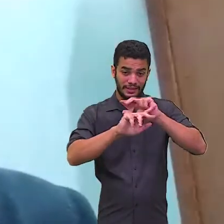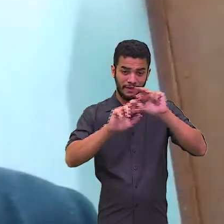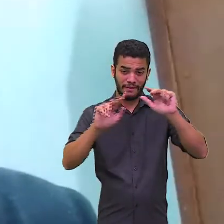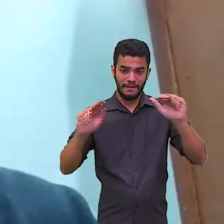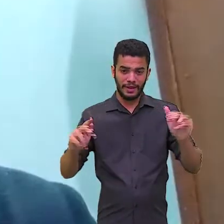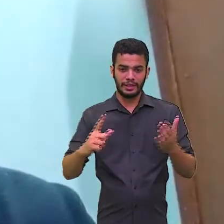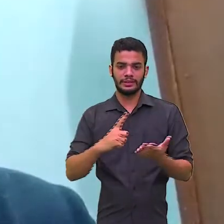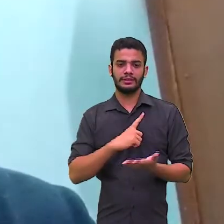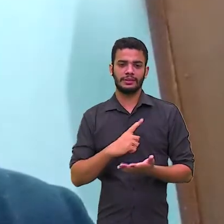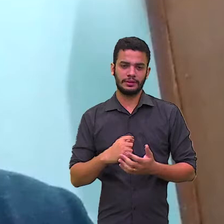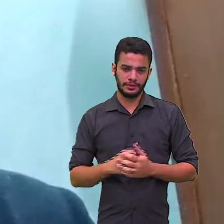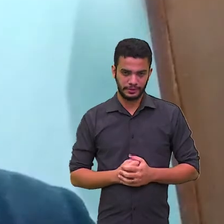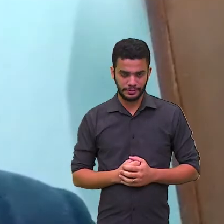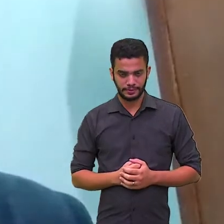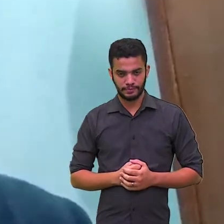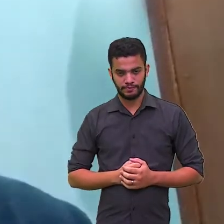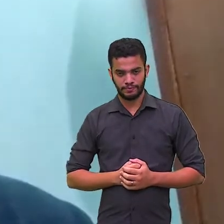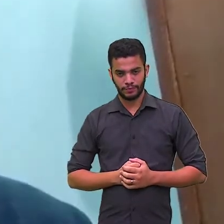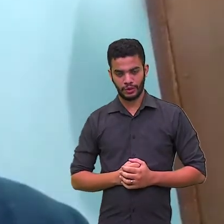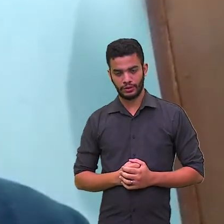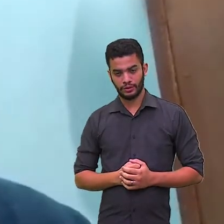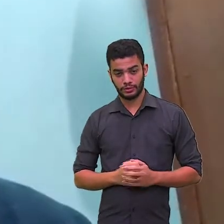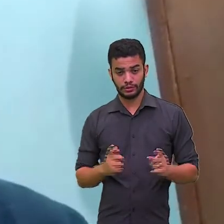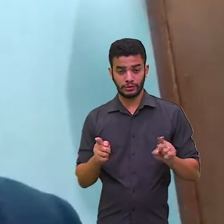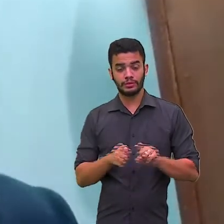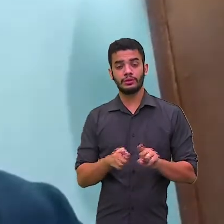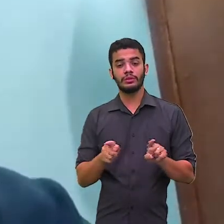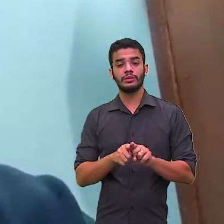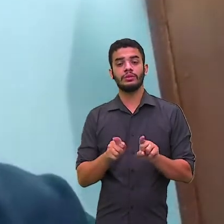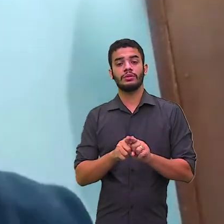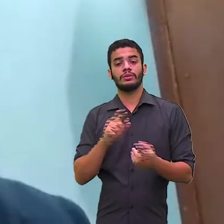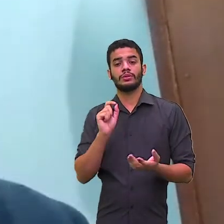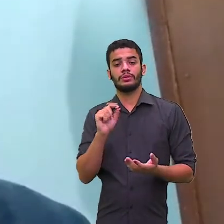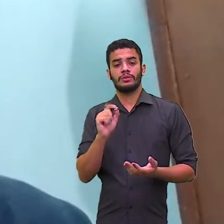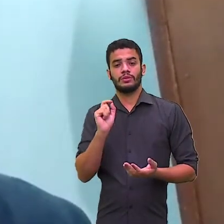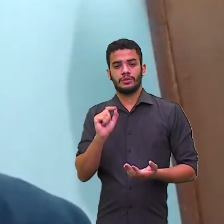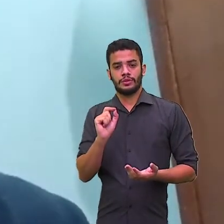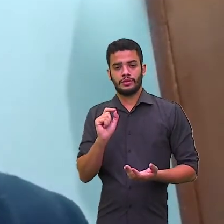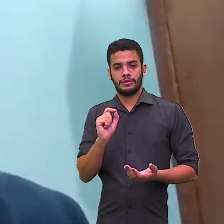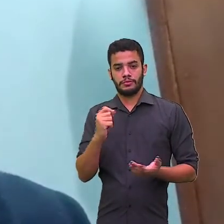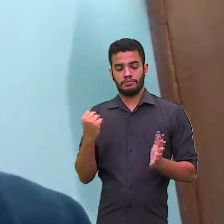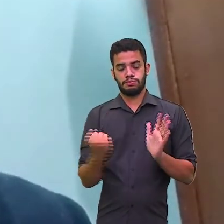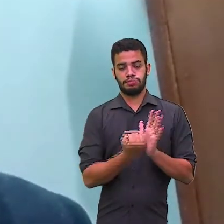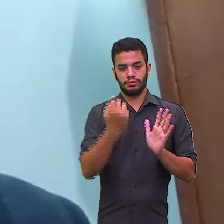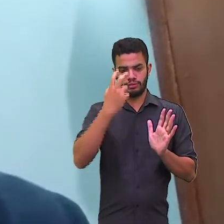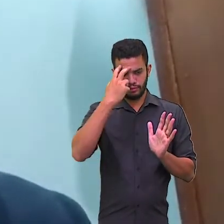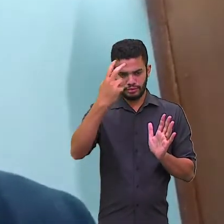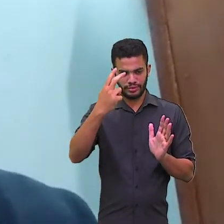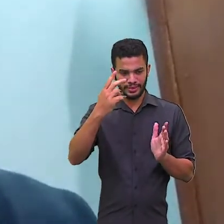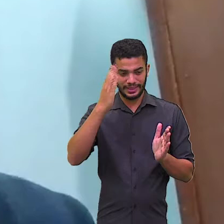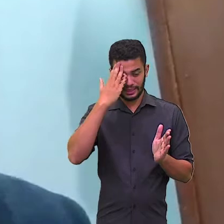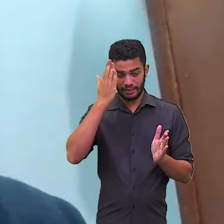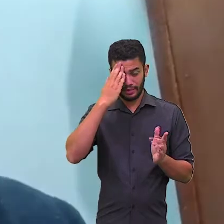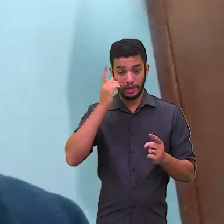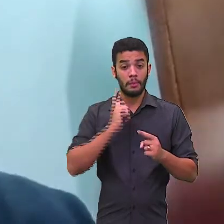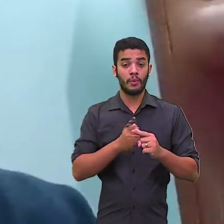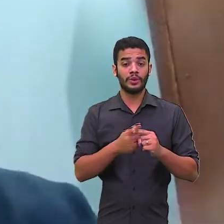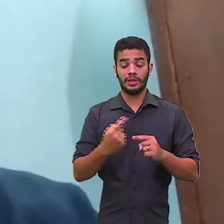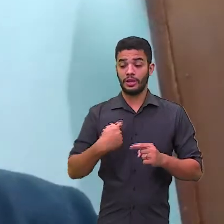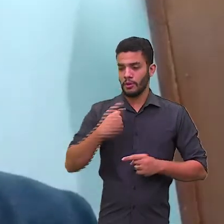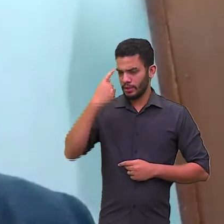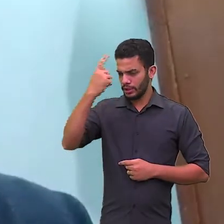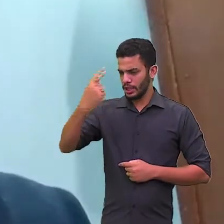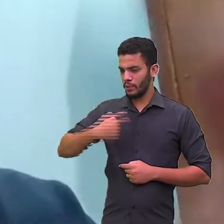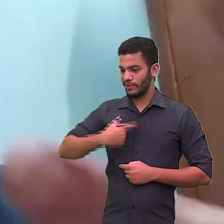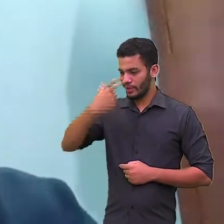com certeza, com segurança, é central para você dizer, eu sou isso. Eu não sou apenas um nome, eu não sou apenas